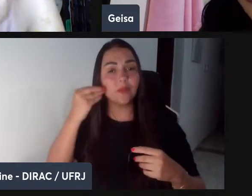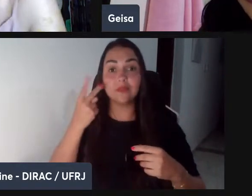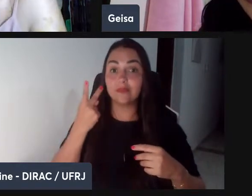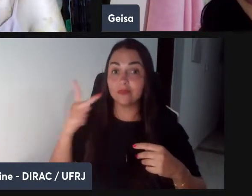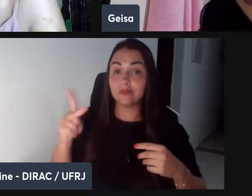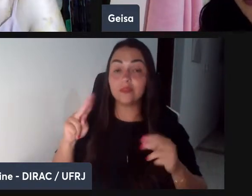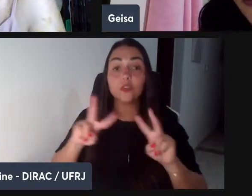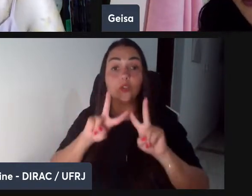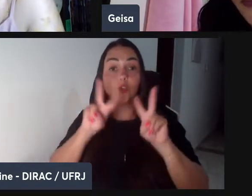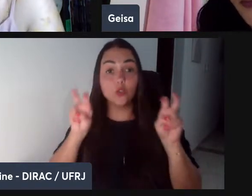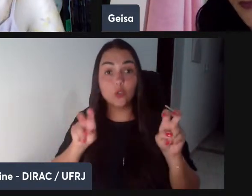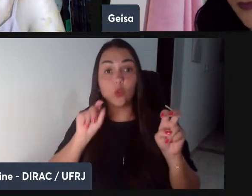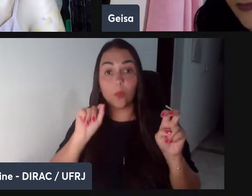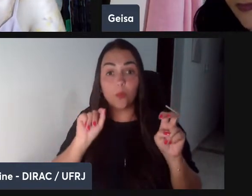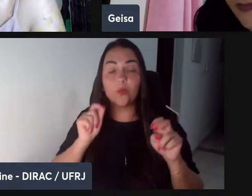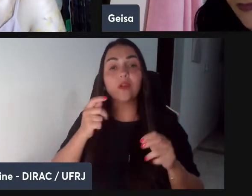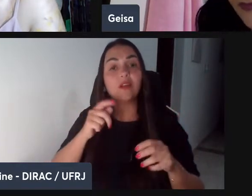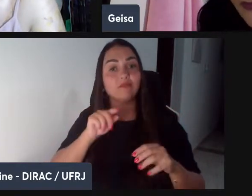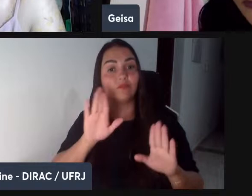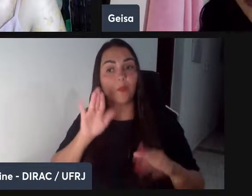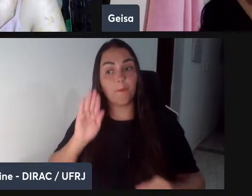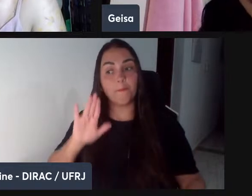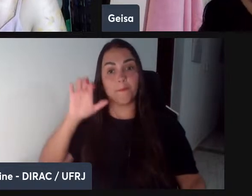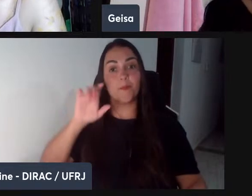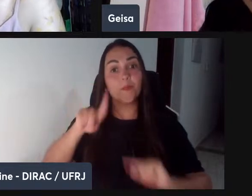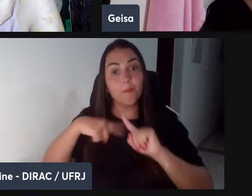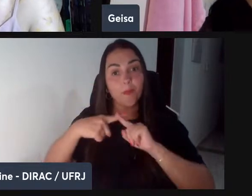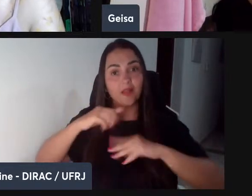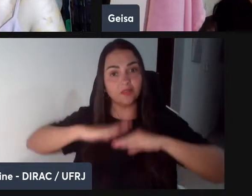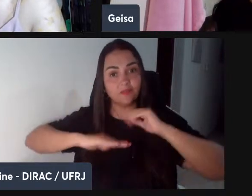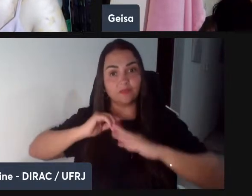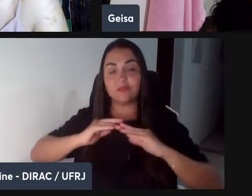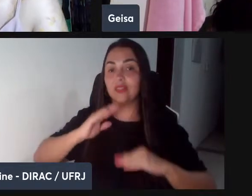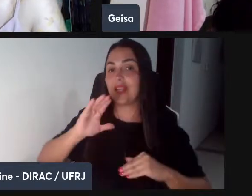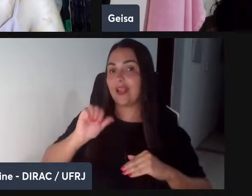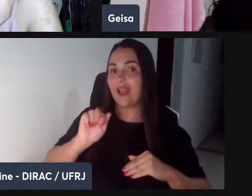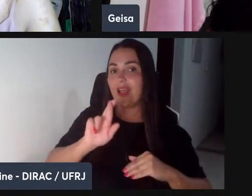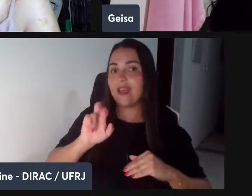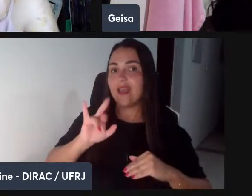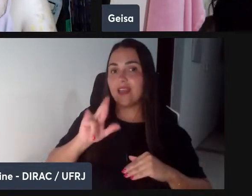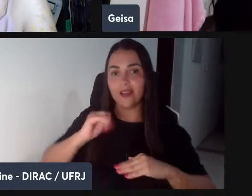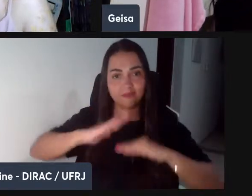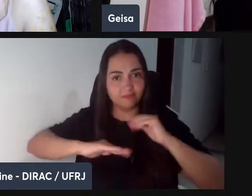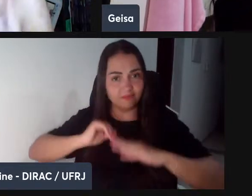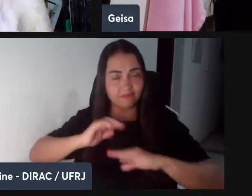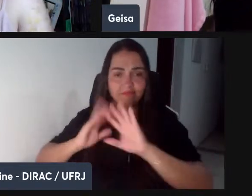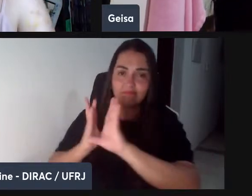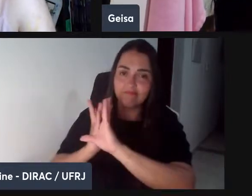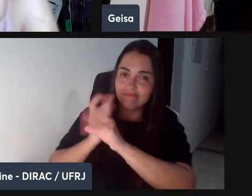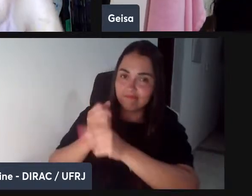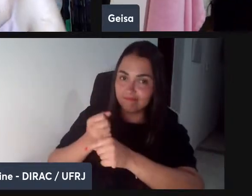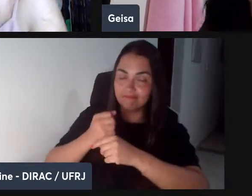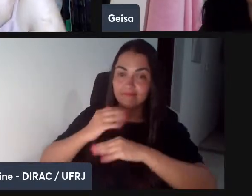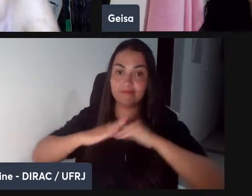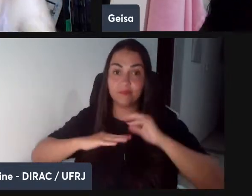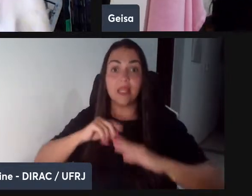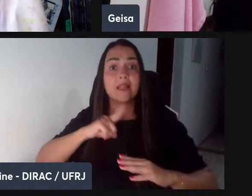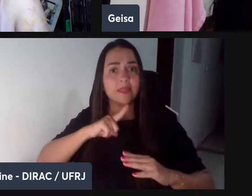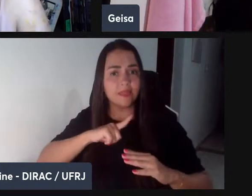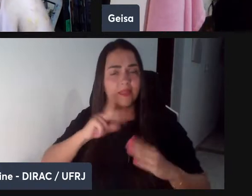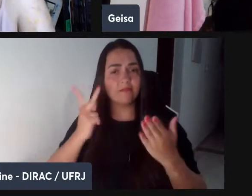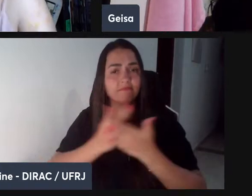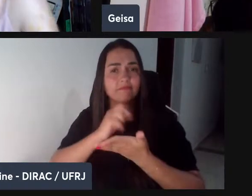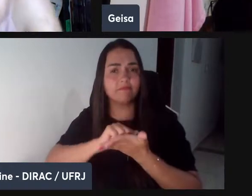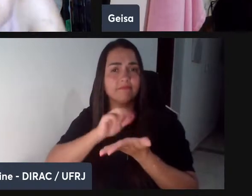a relacionando maternidade e carreira, os impasses que muitas vezes são impostos a nós mulheres, né, quando a